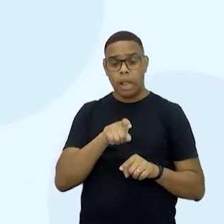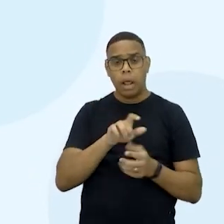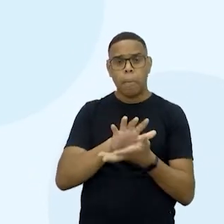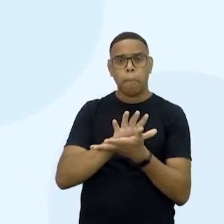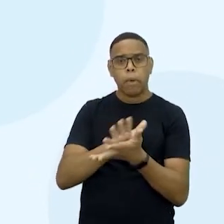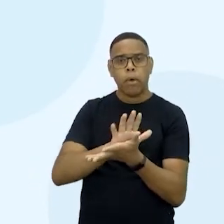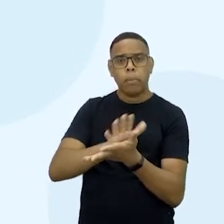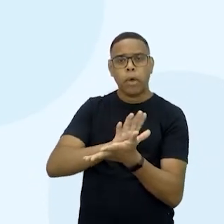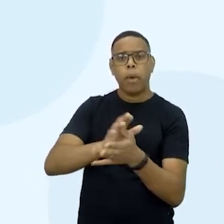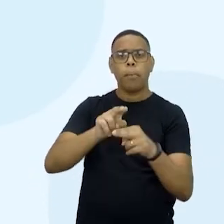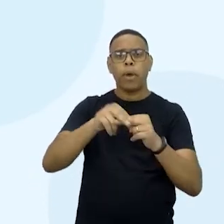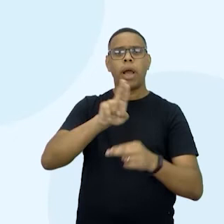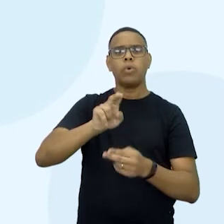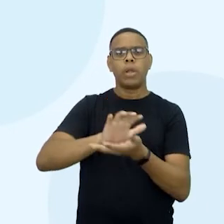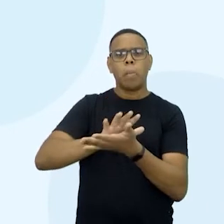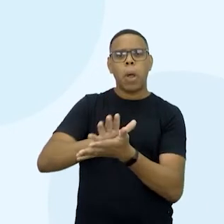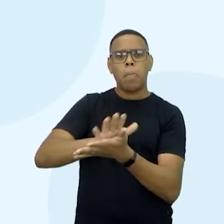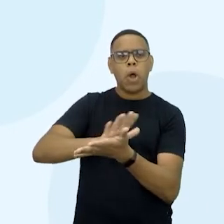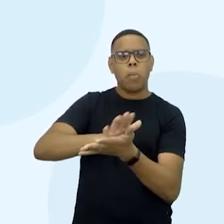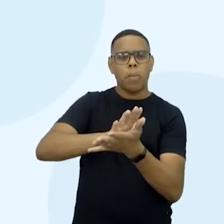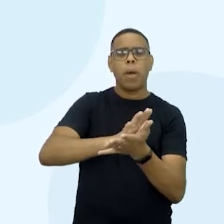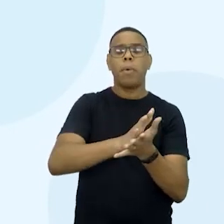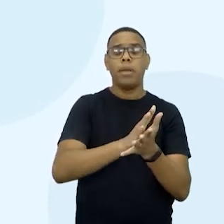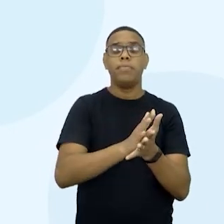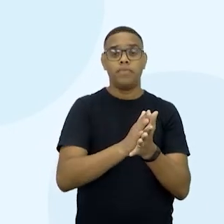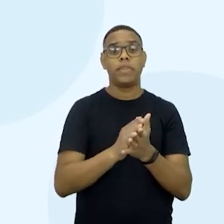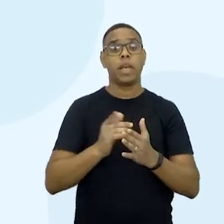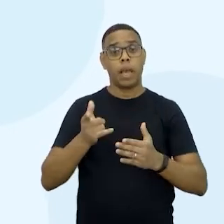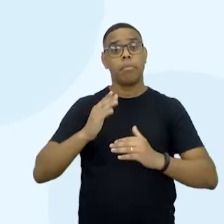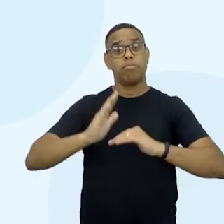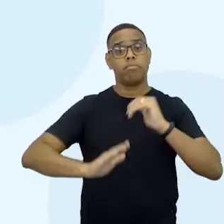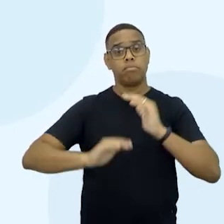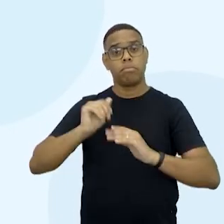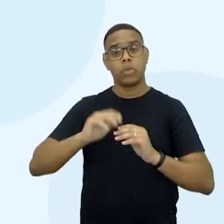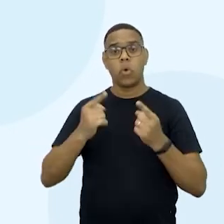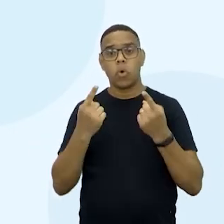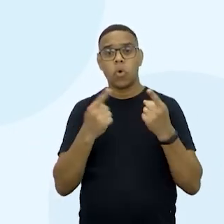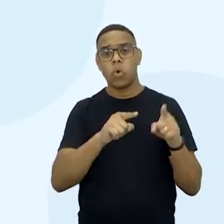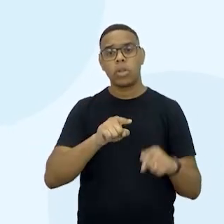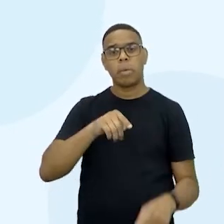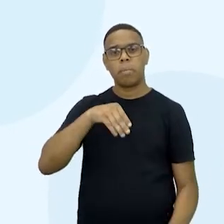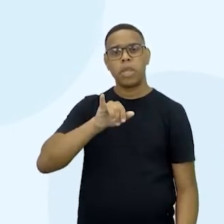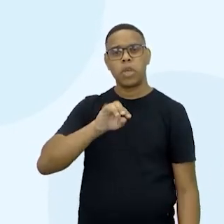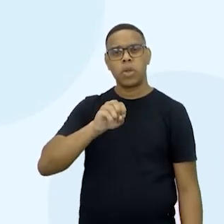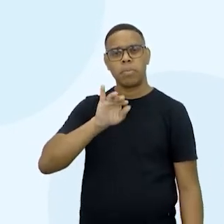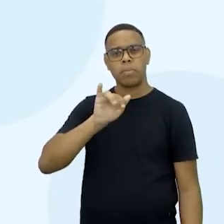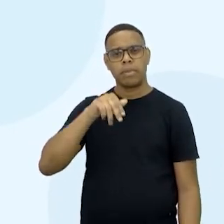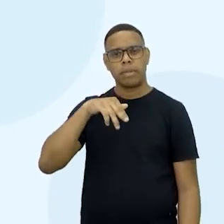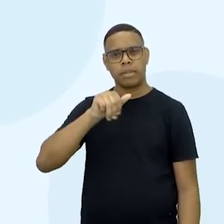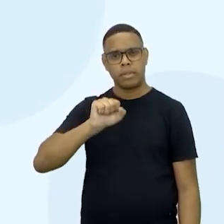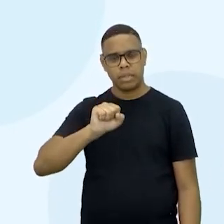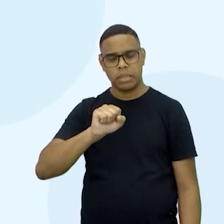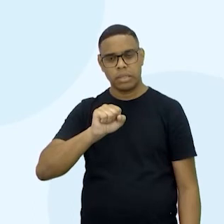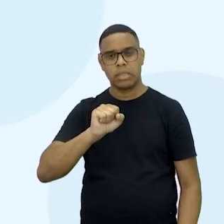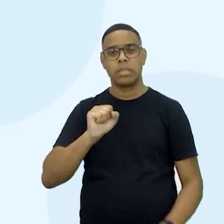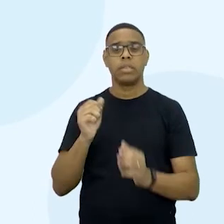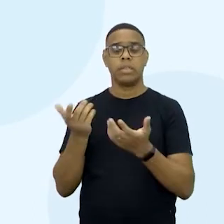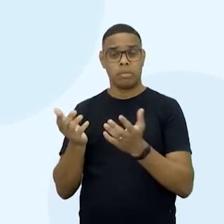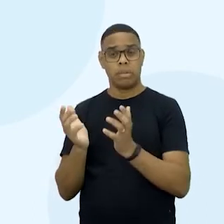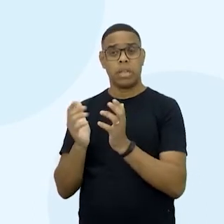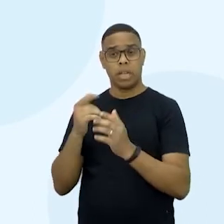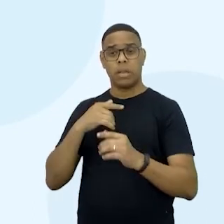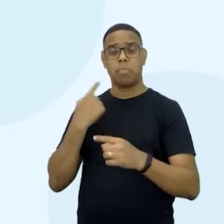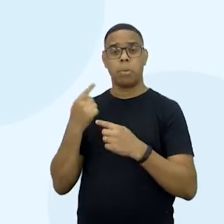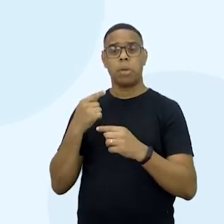eles são eliminados então do nosso corpo por isso que a gente chama de práticas antimicrobianas e o e uma